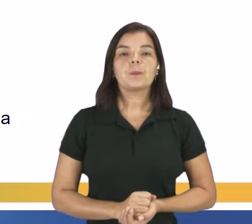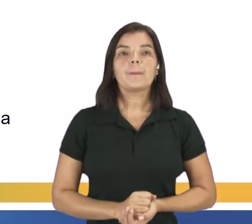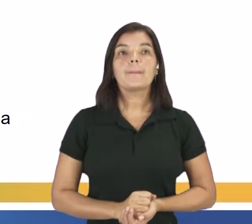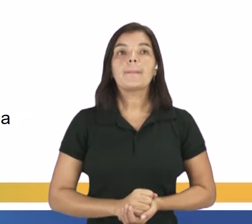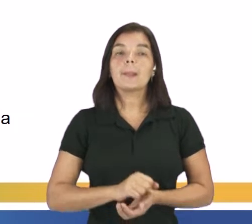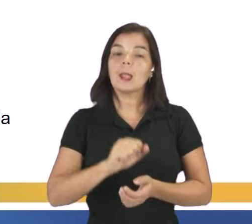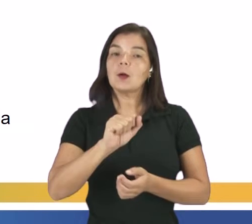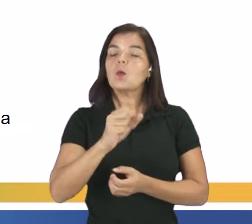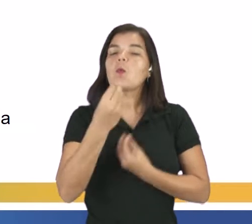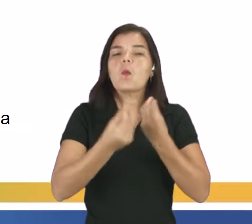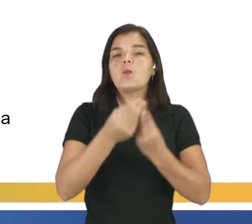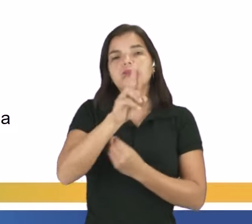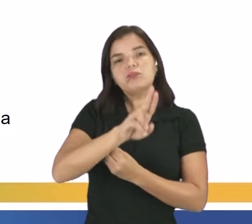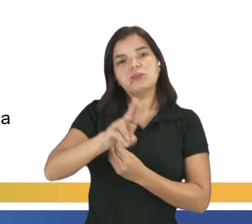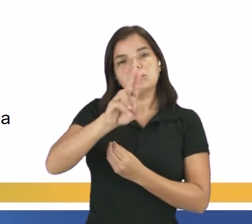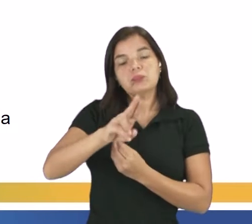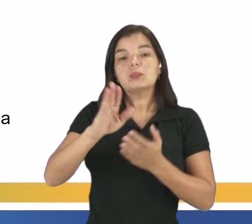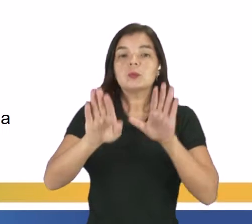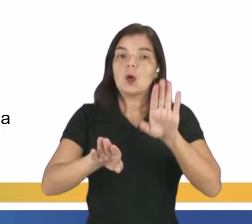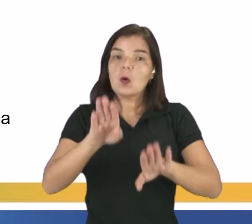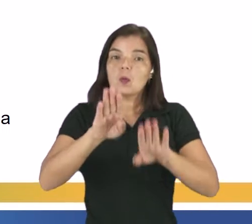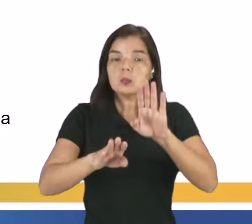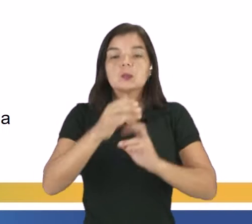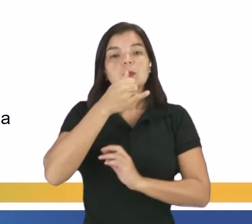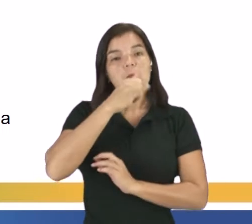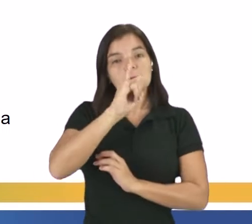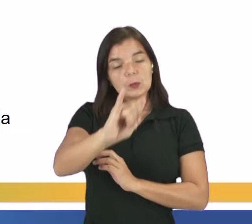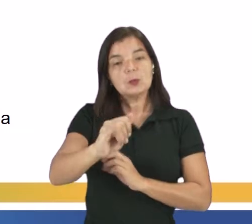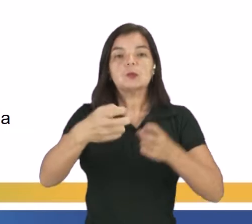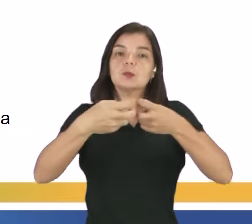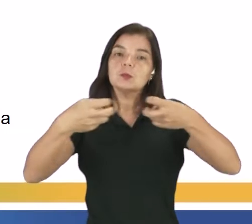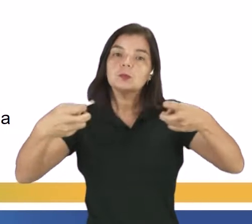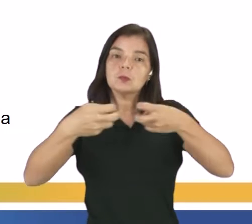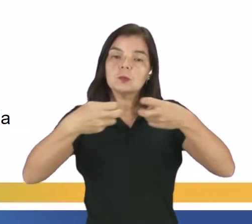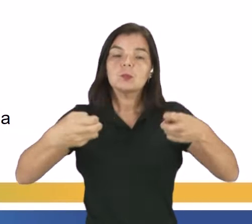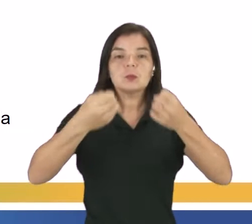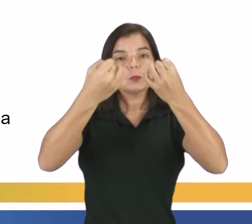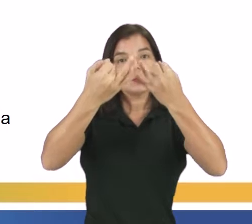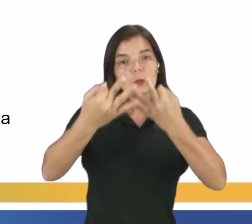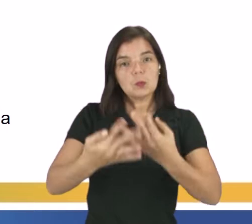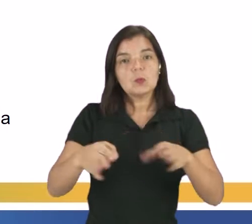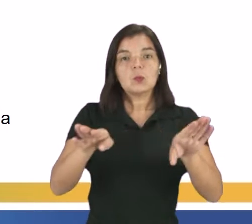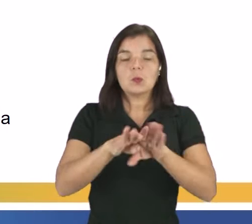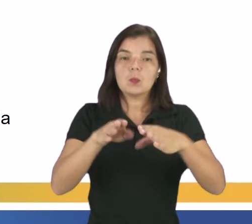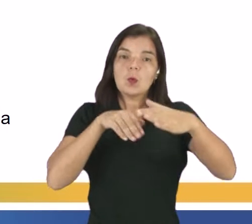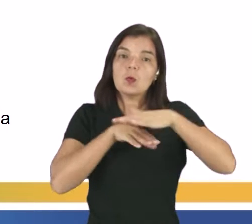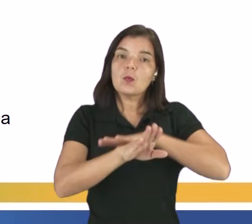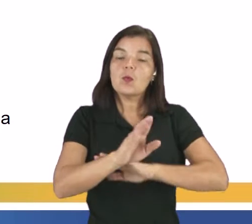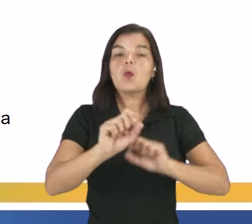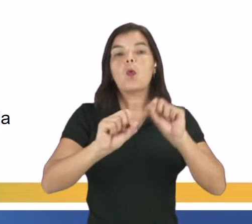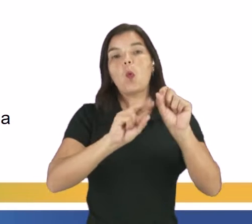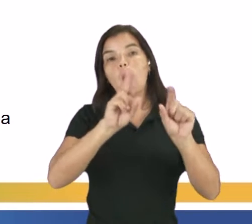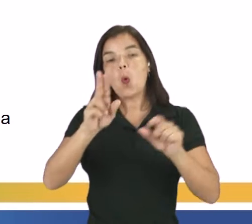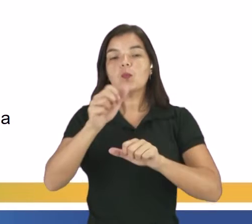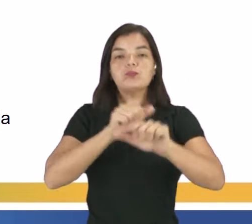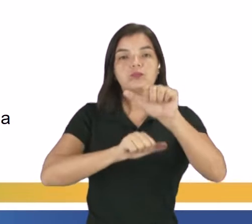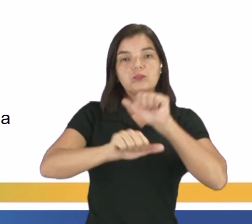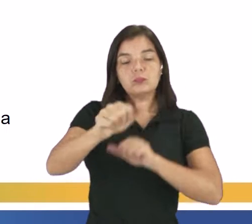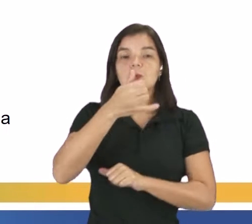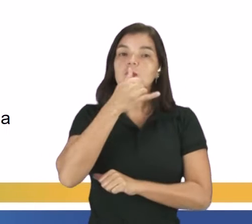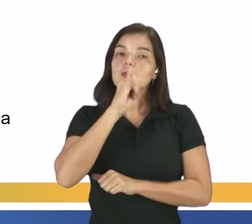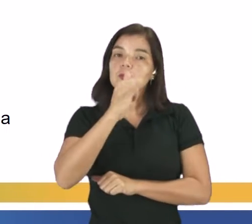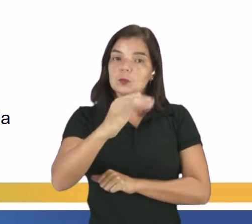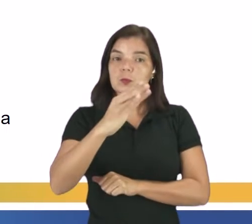Aplicações. A maior parte das aplicações da energia potencial elástica diz respeito ao armazenamento ou conversão de